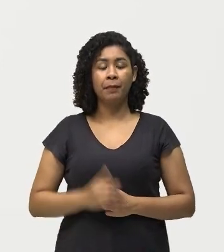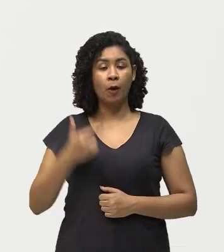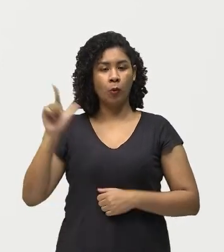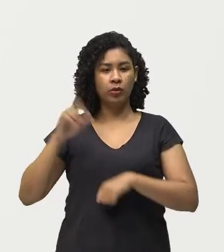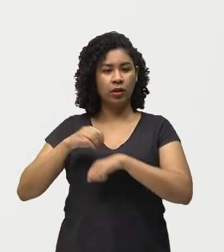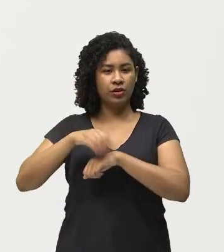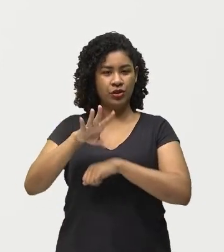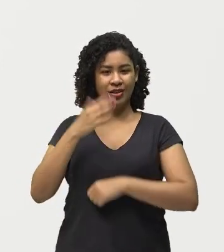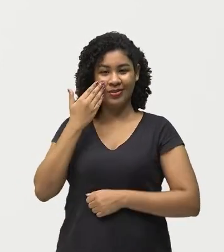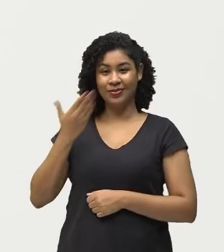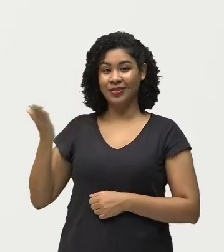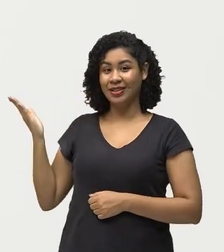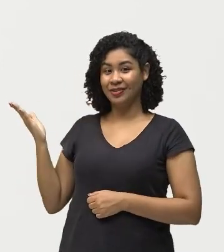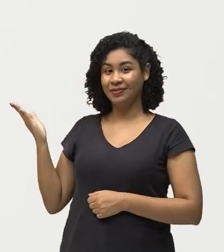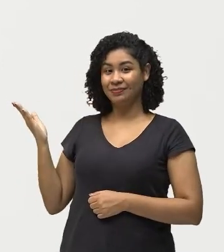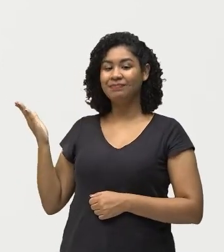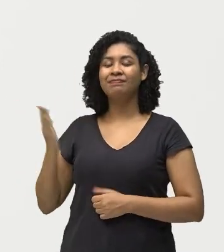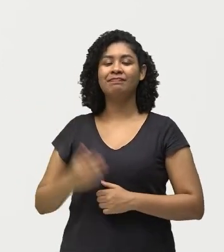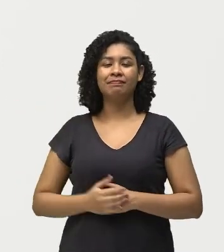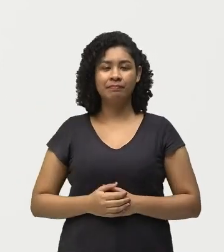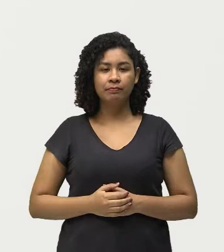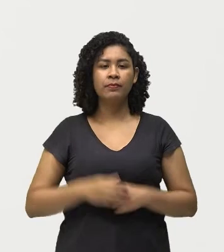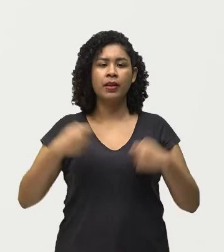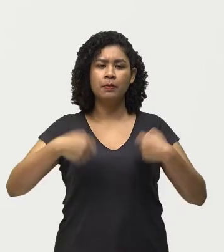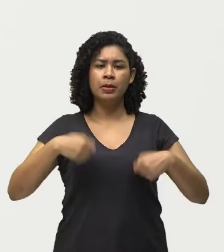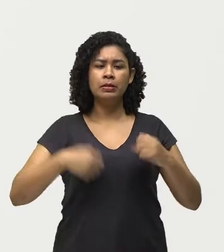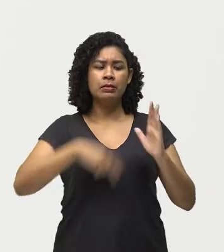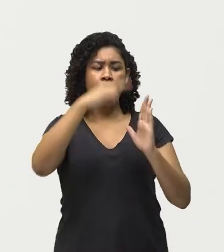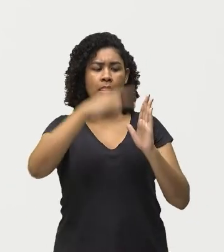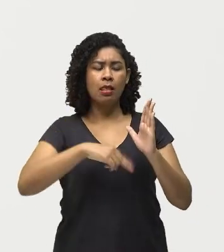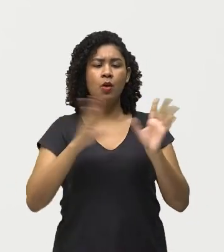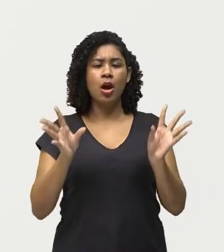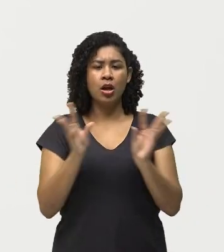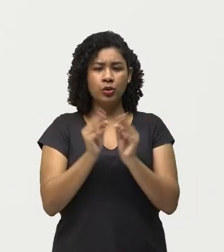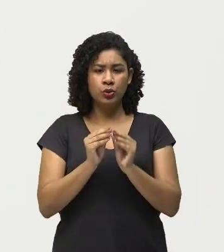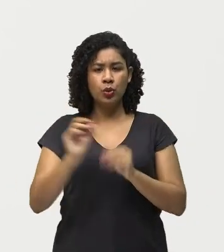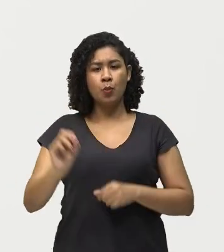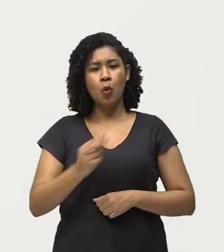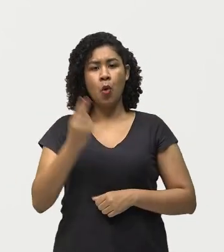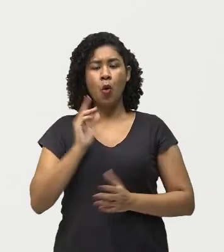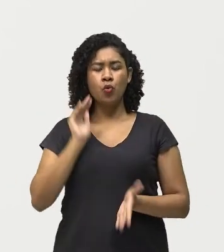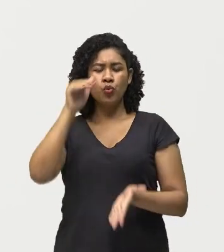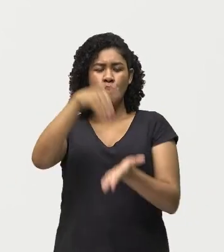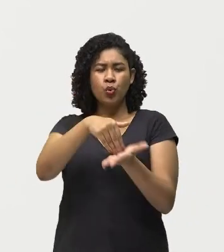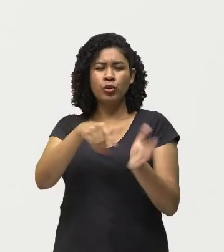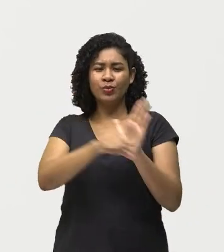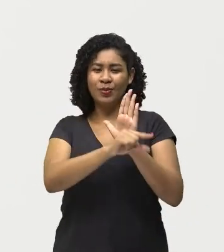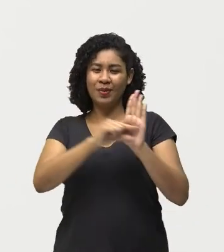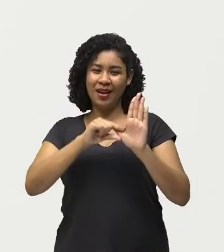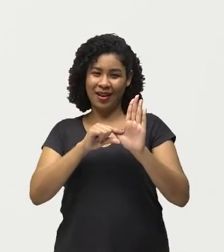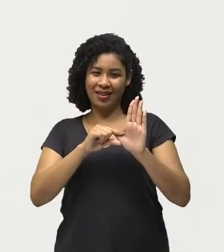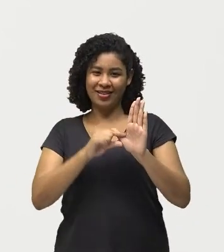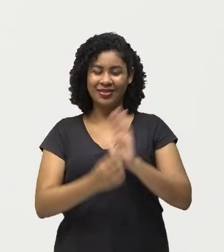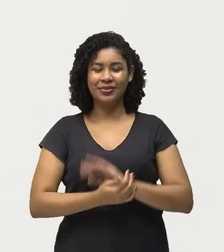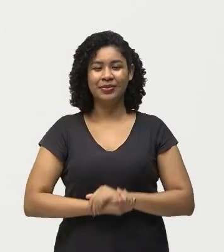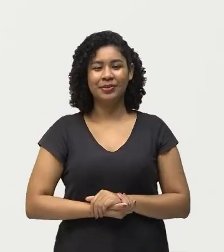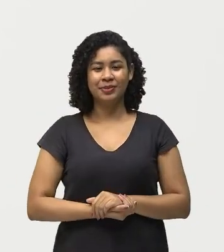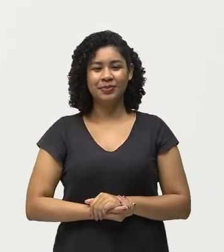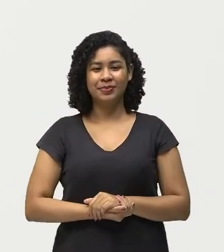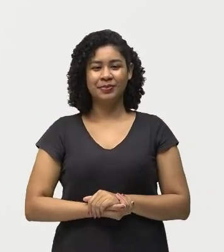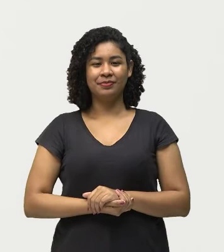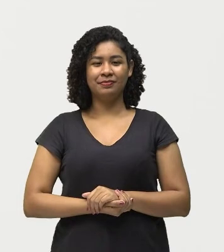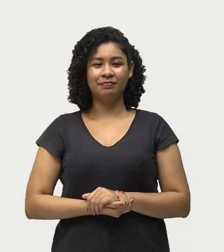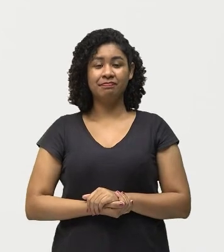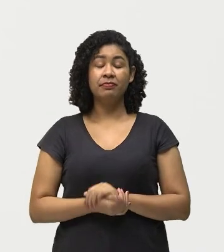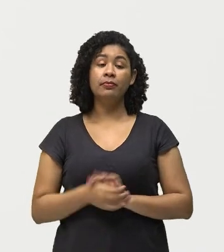só, o que nós temos aí? Leia o resumo ou o último parágrafo do texto.